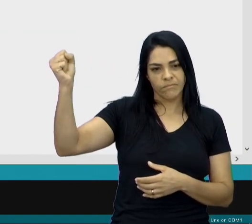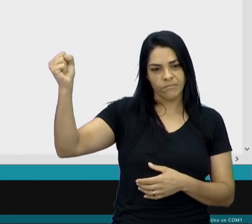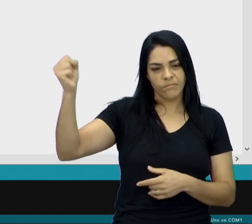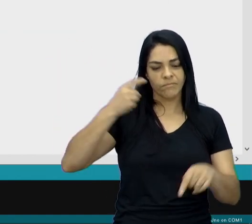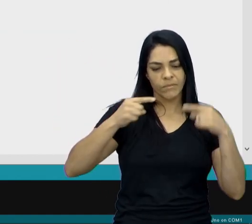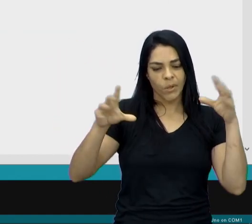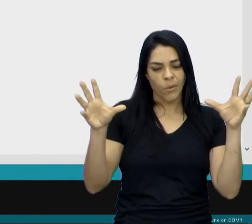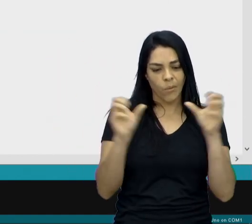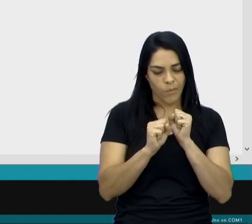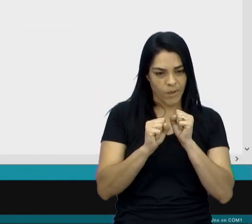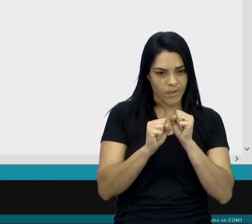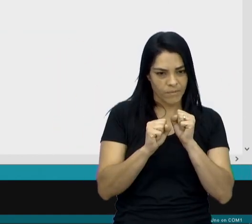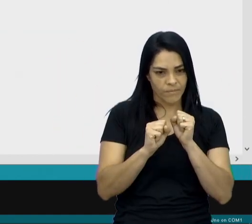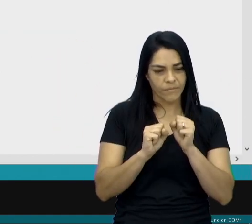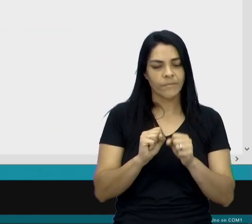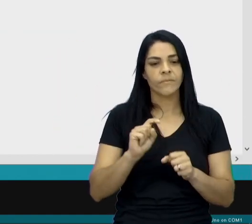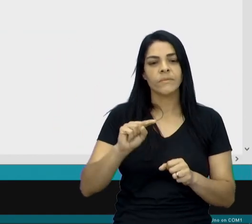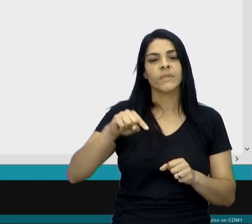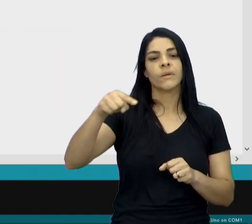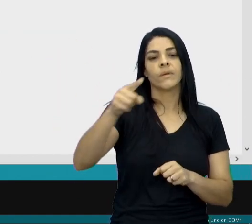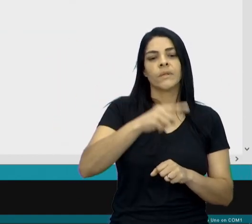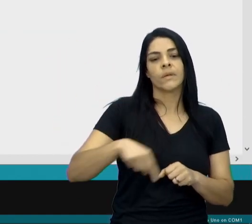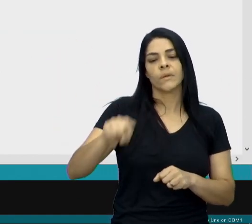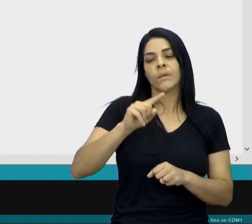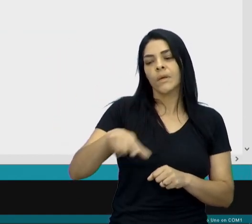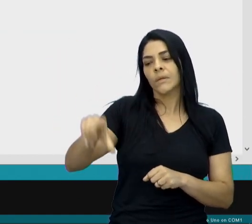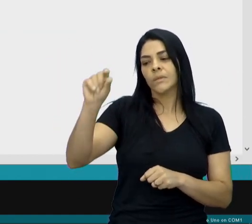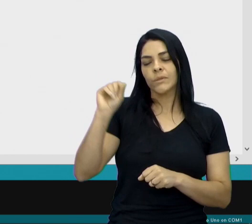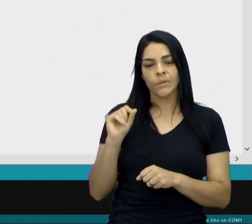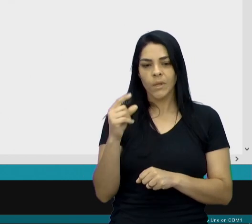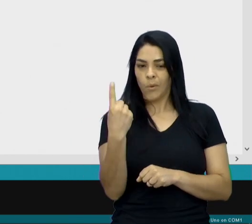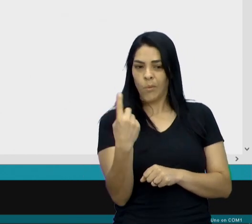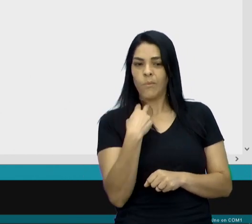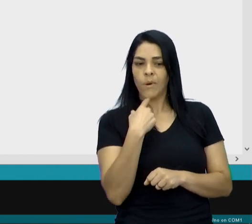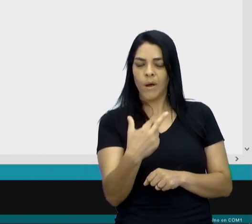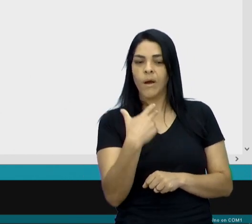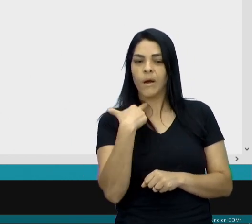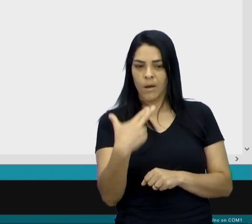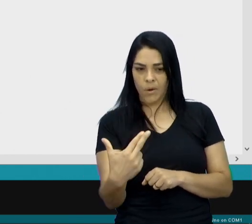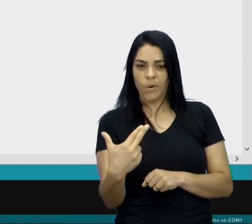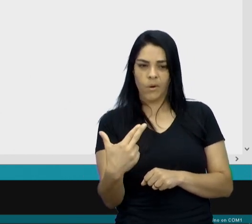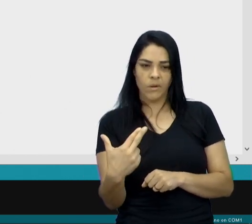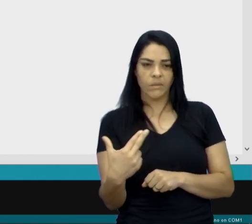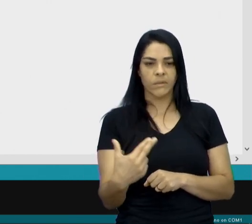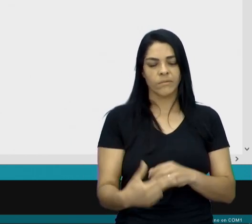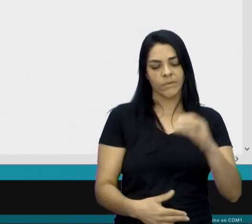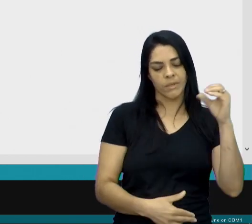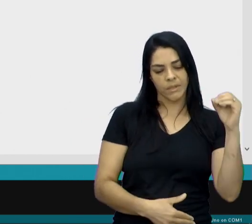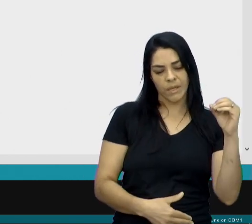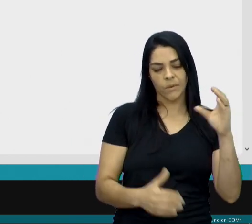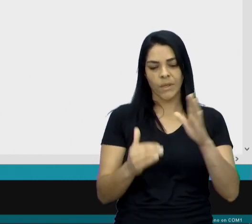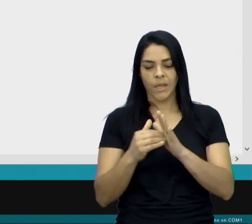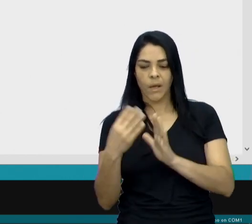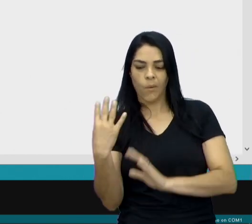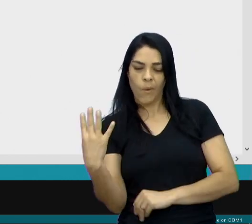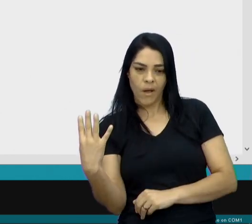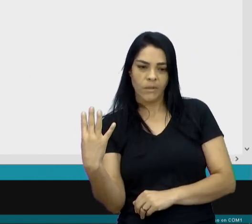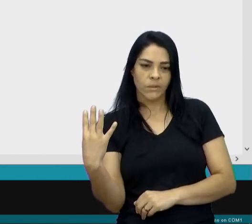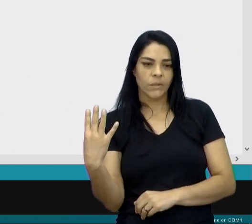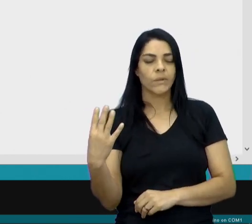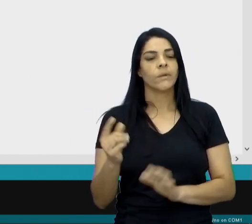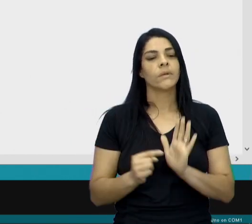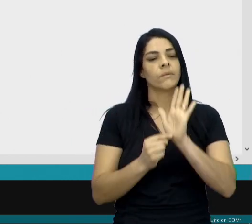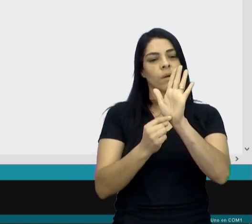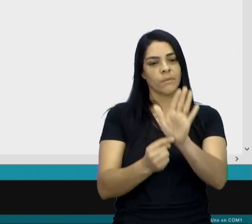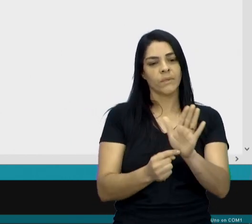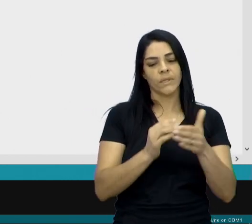que acontece. Cada próxima rodada ele vai escolher uma cor aleatória entre 0 e 4 e vai